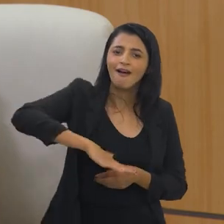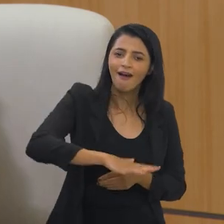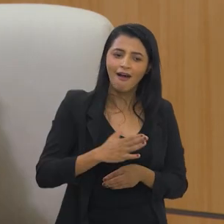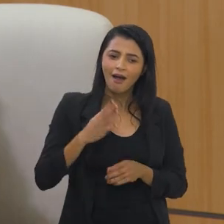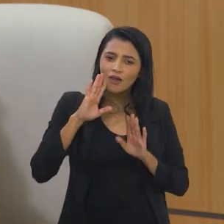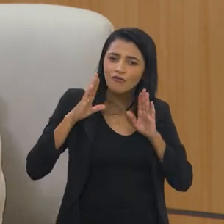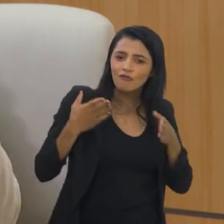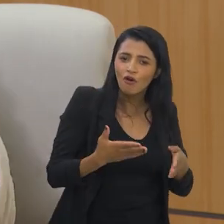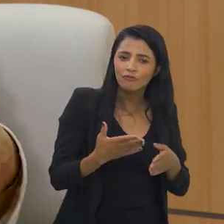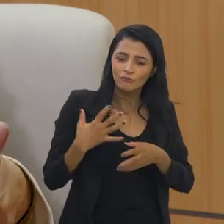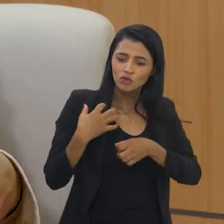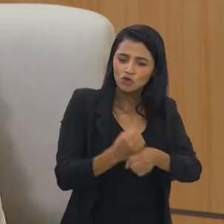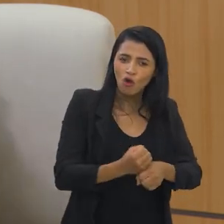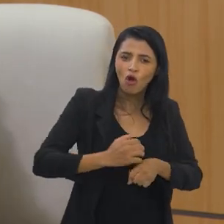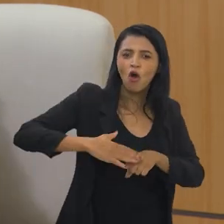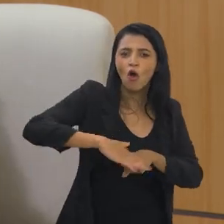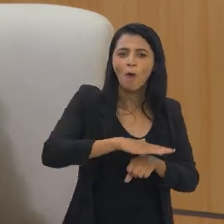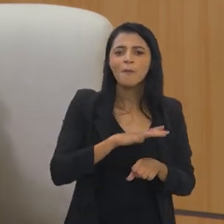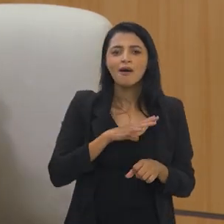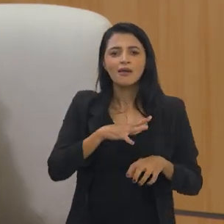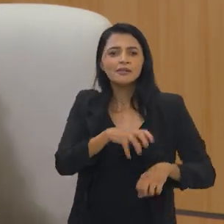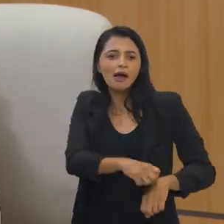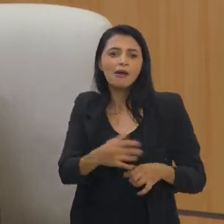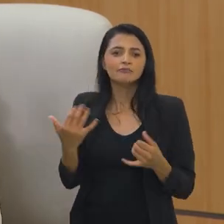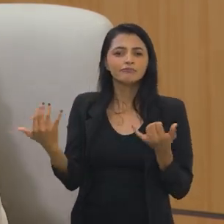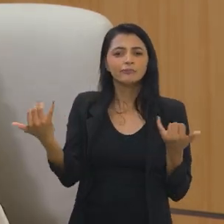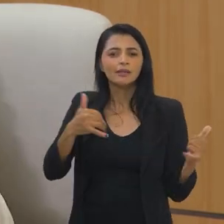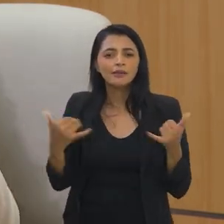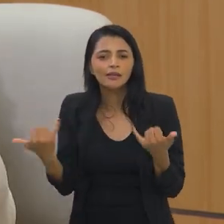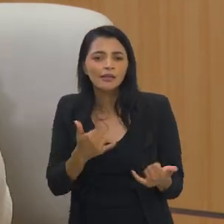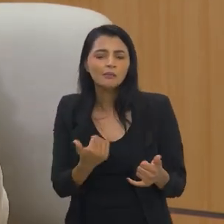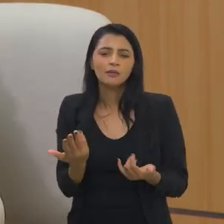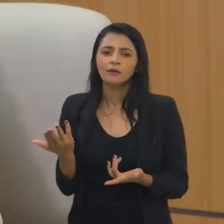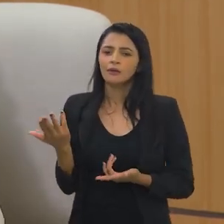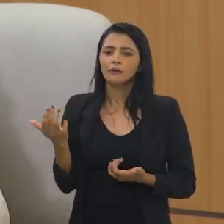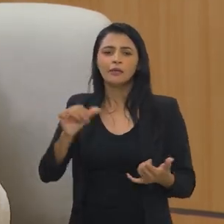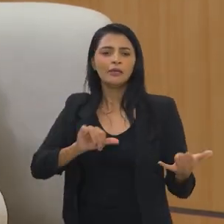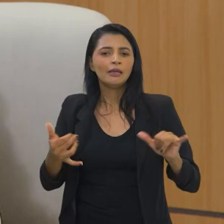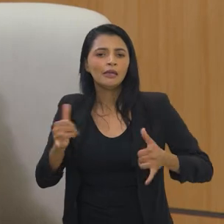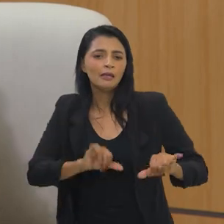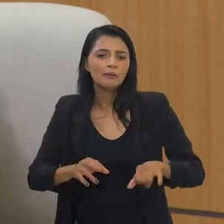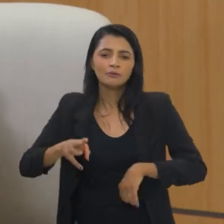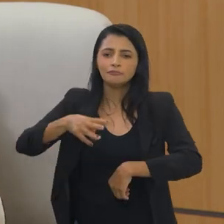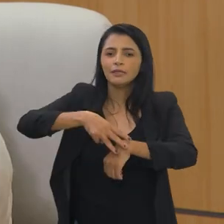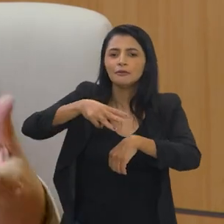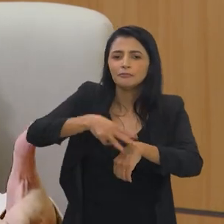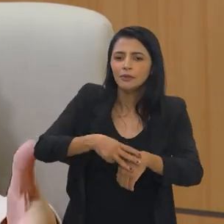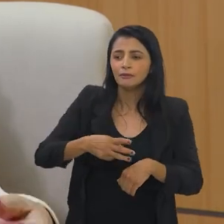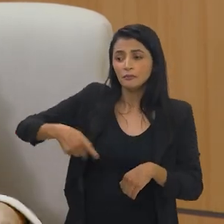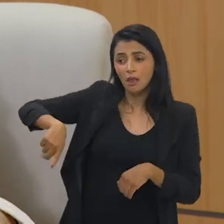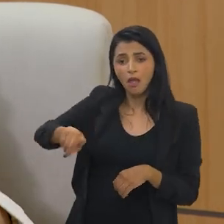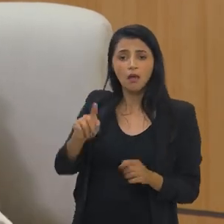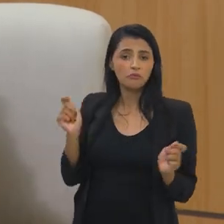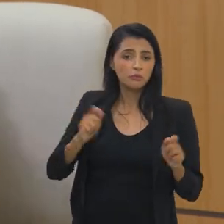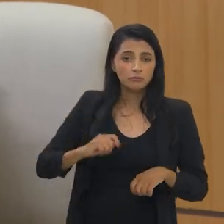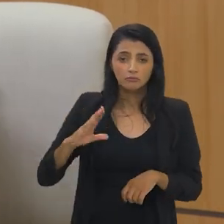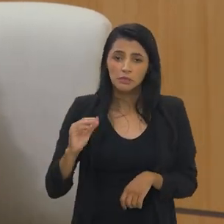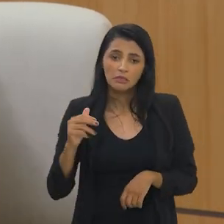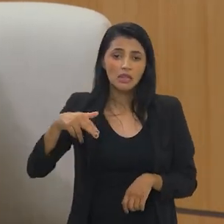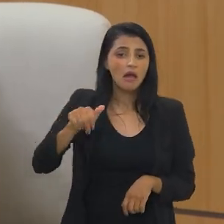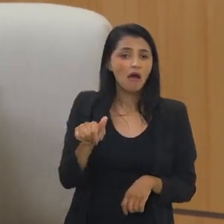irem para área exatamente das atas para elas fazerem química fazer em matemática né para elas poderem